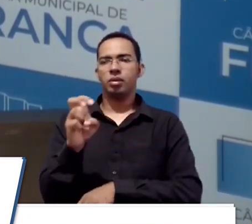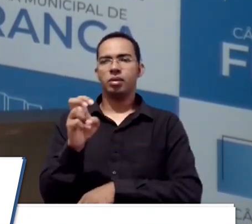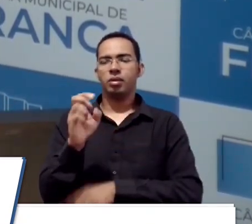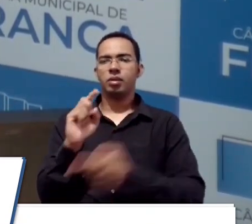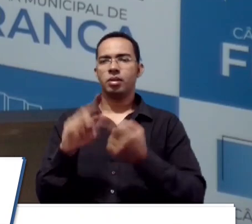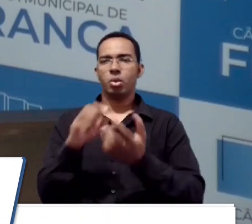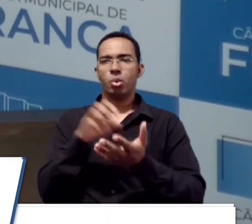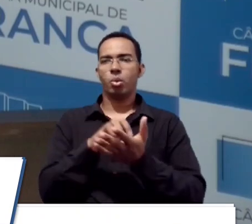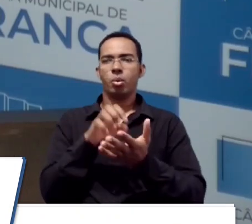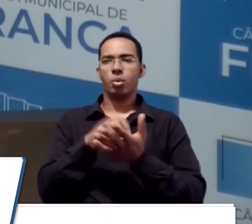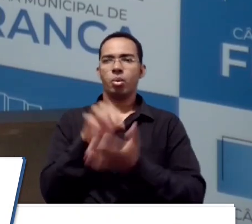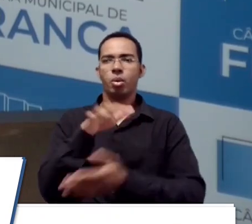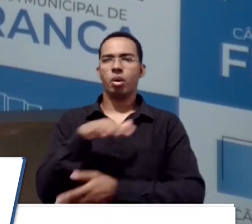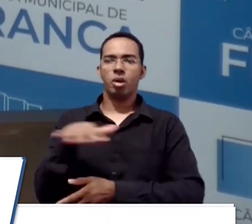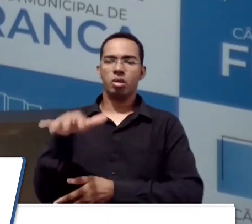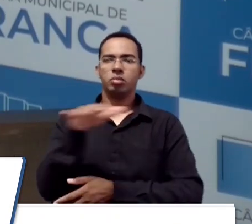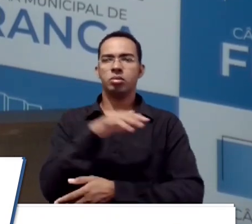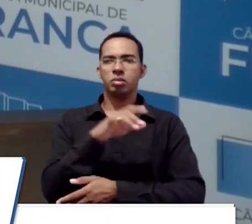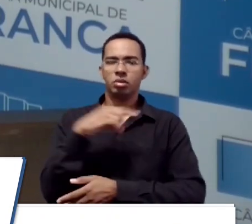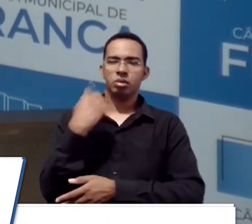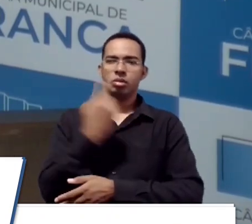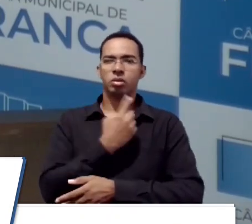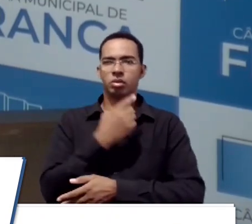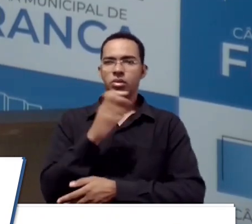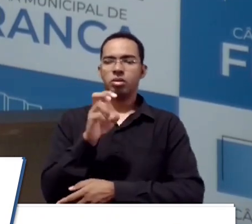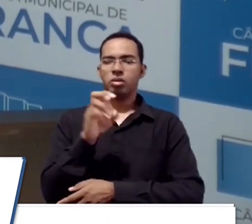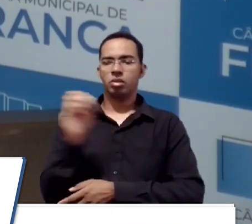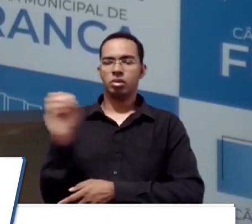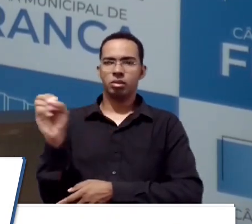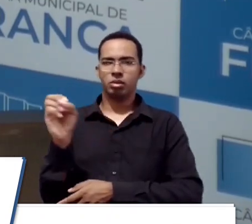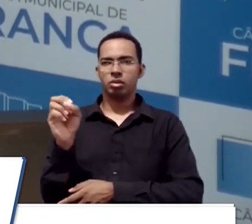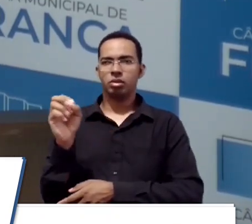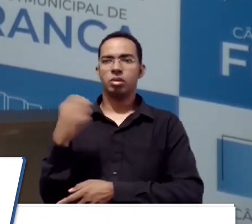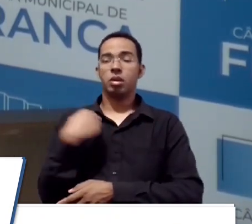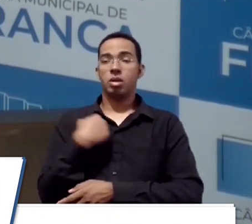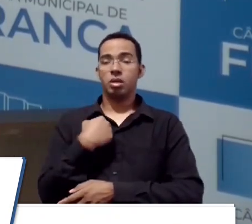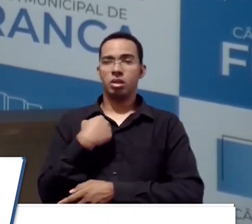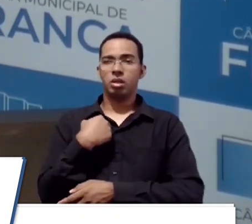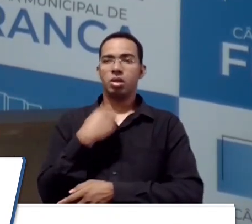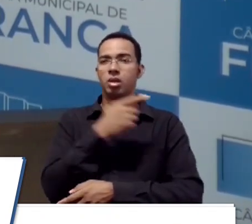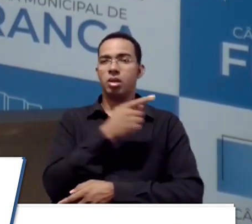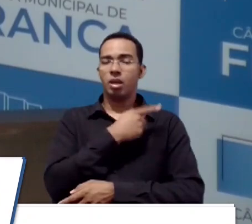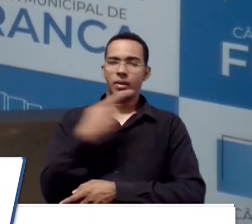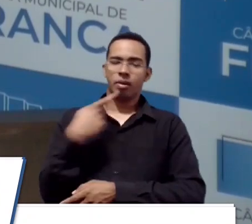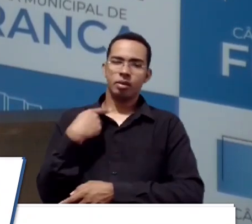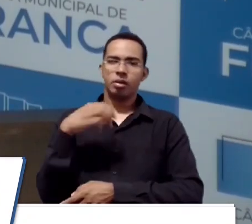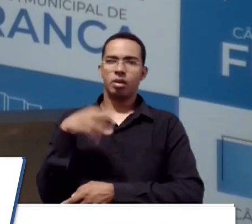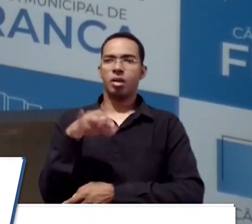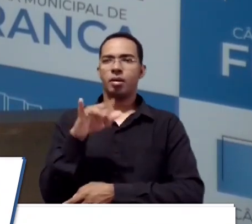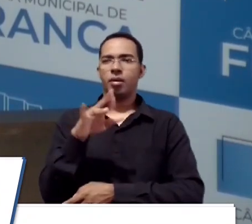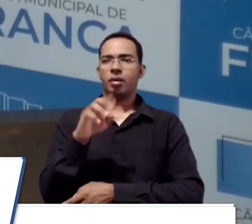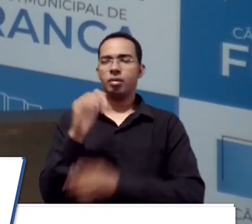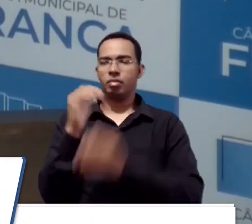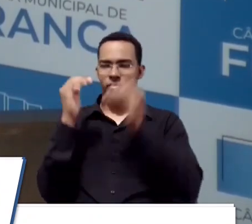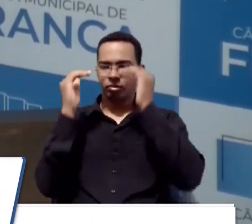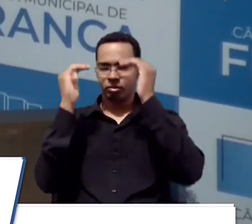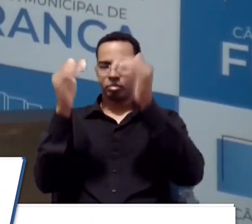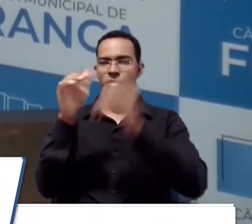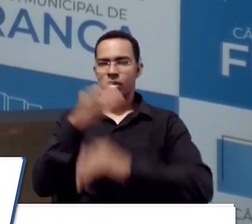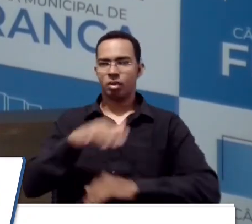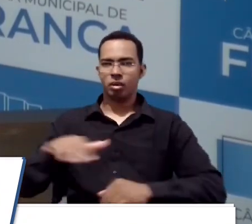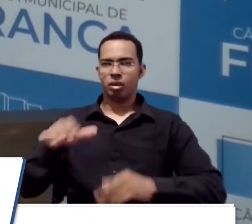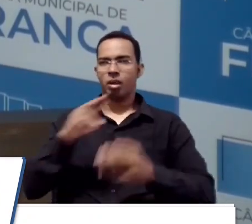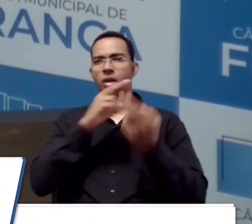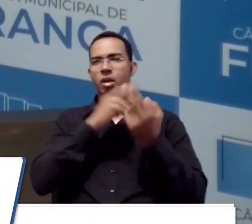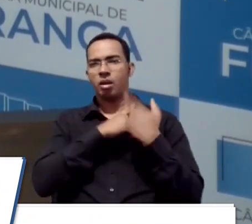sede regional, a nossa região 500, no qual a pastora Miriam é superintendente regional, sendo